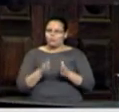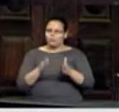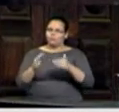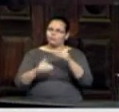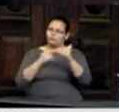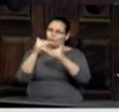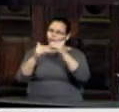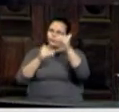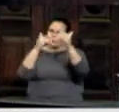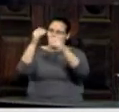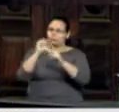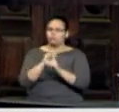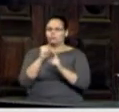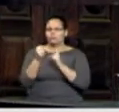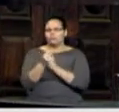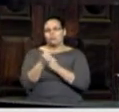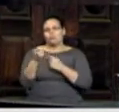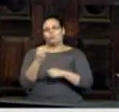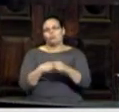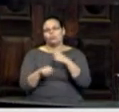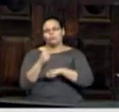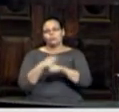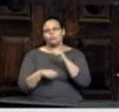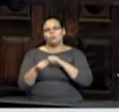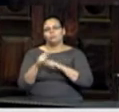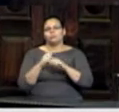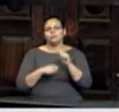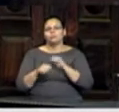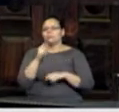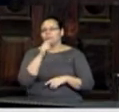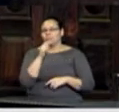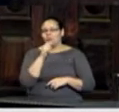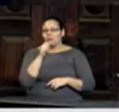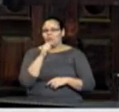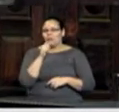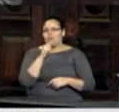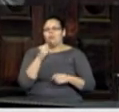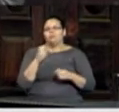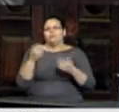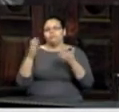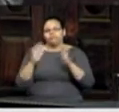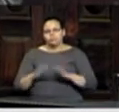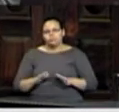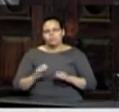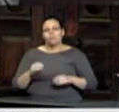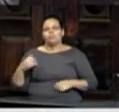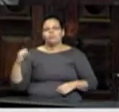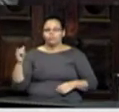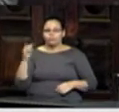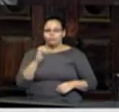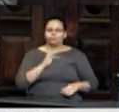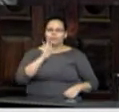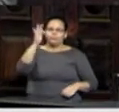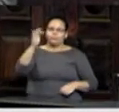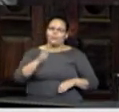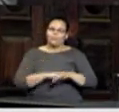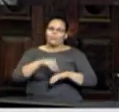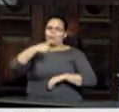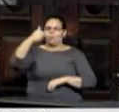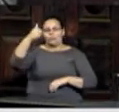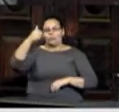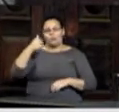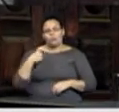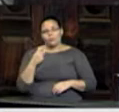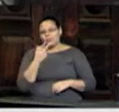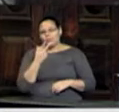desenvolvimento social e econômico, sem turbulências durante o voo para um futuro melhor. Senhor presidente,